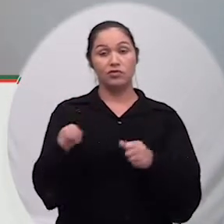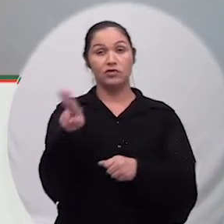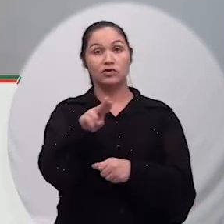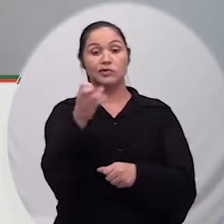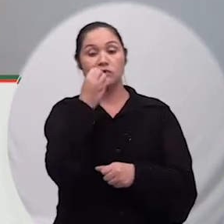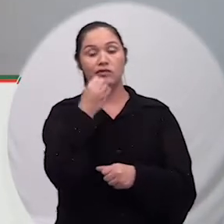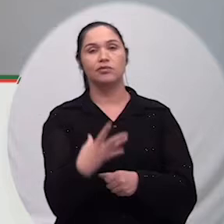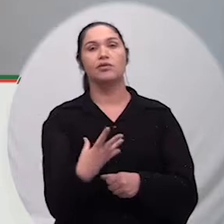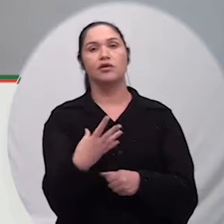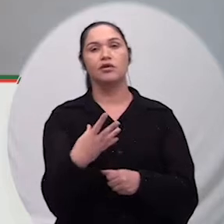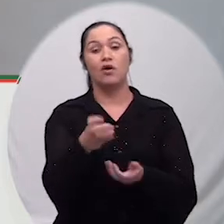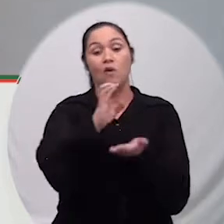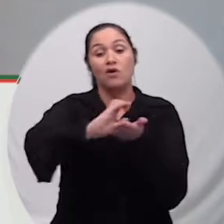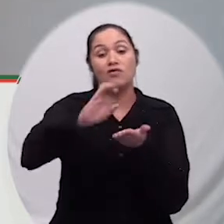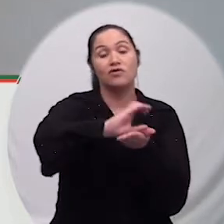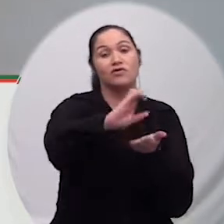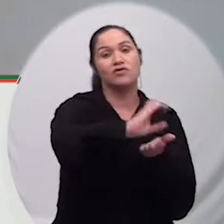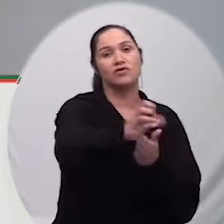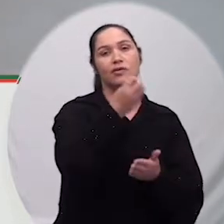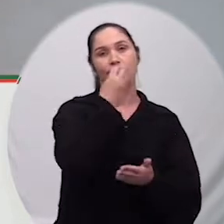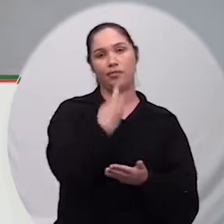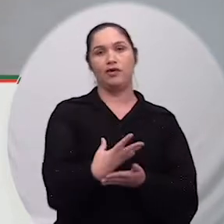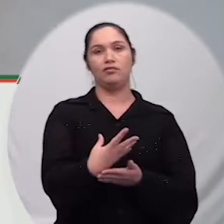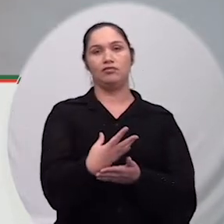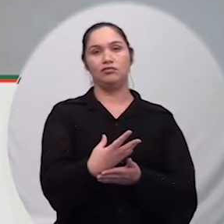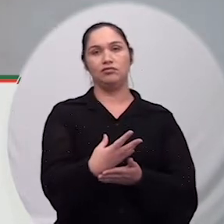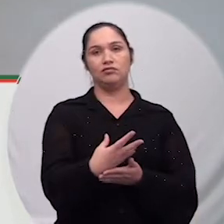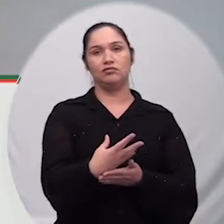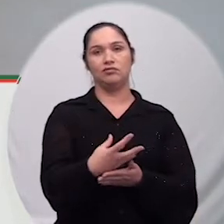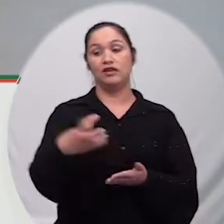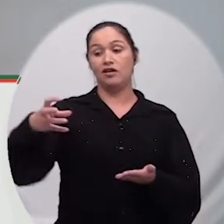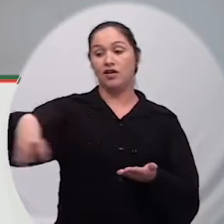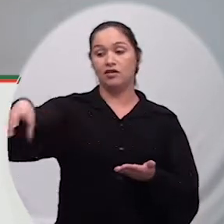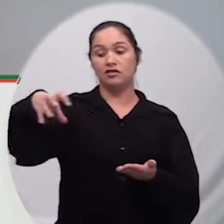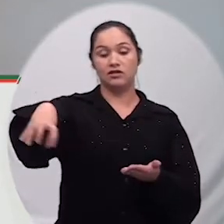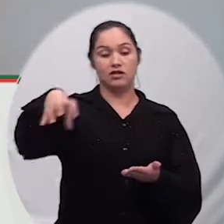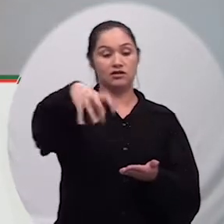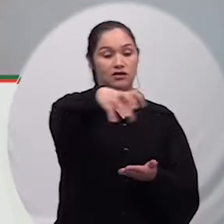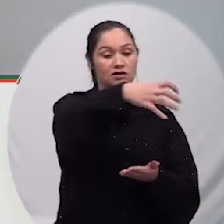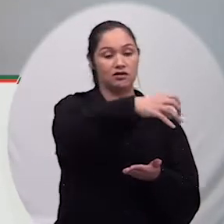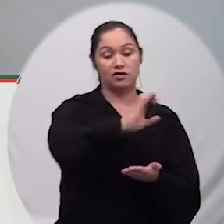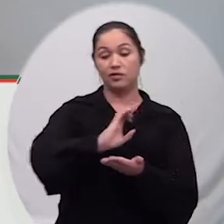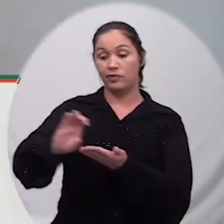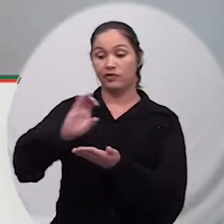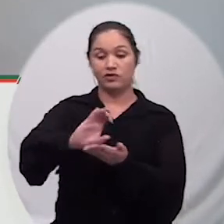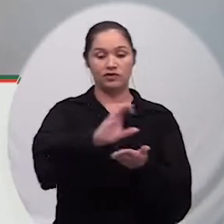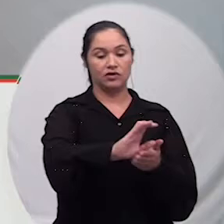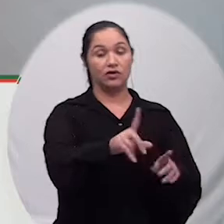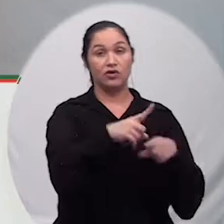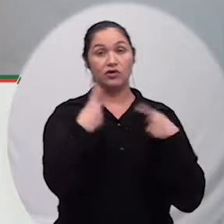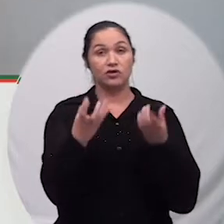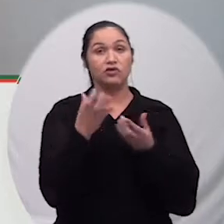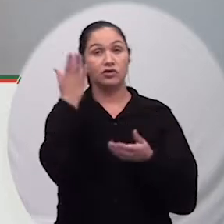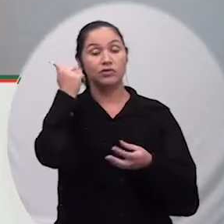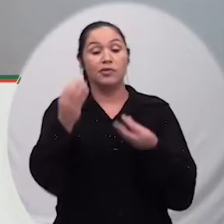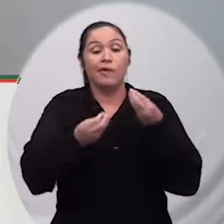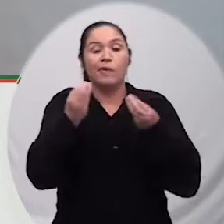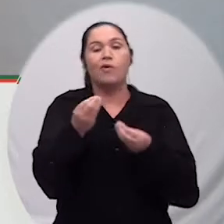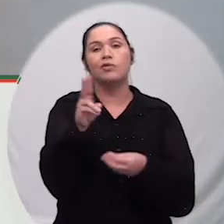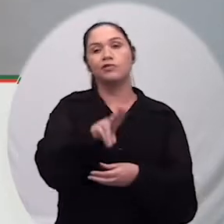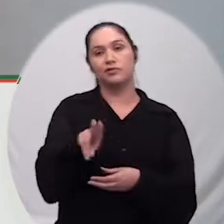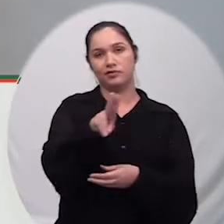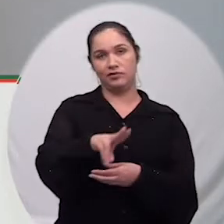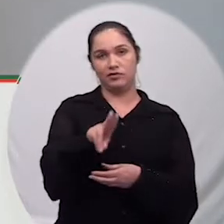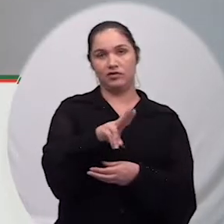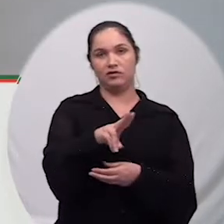né? Esse dinheiro tem muitas linhas de aplicação para investir. É isso que a gente quer saber. O gasto, se for mal usado, né,